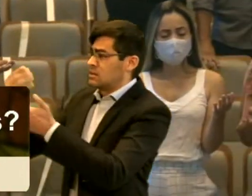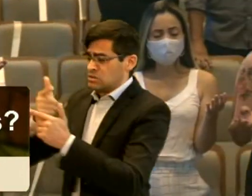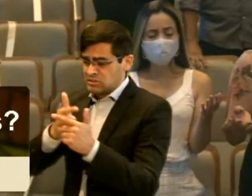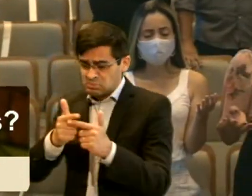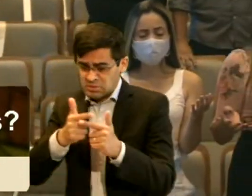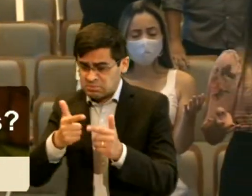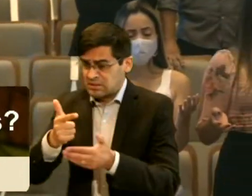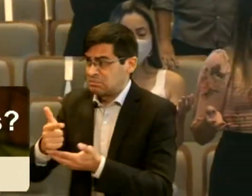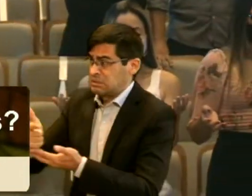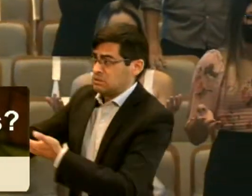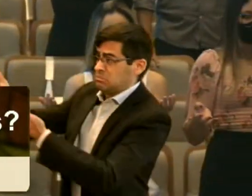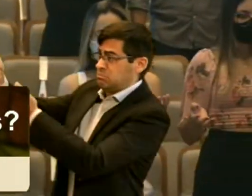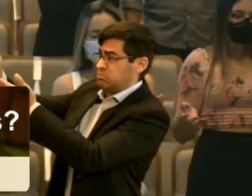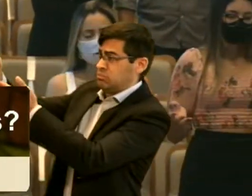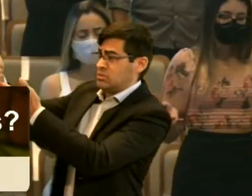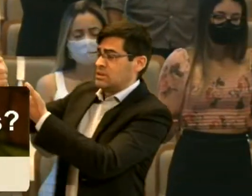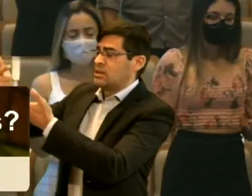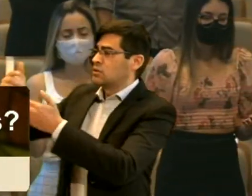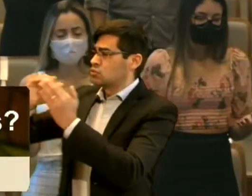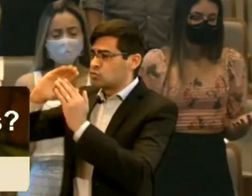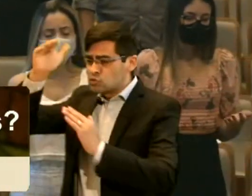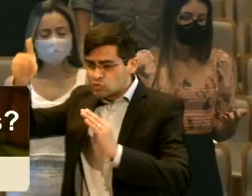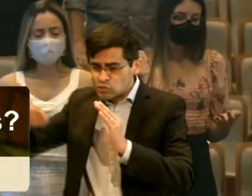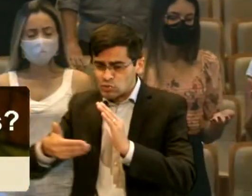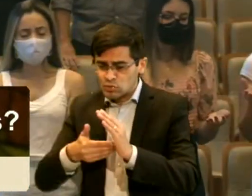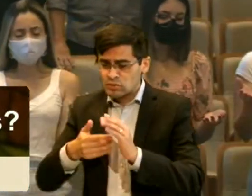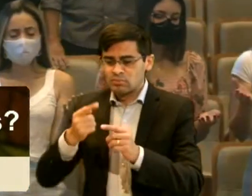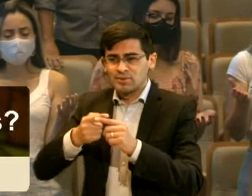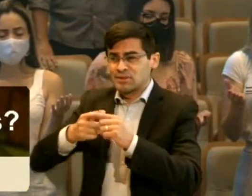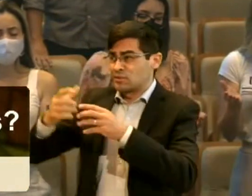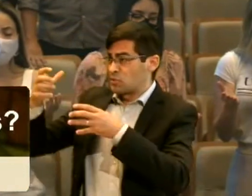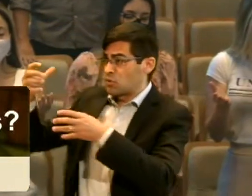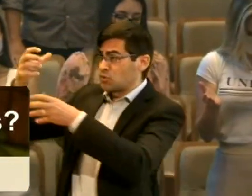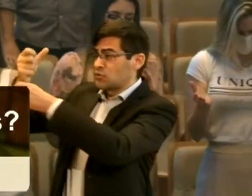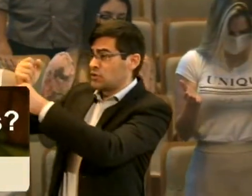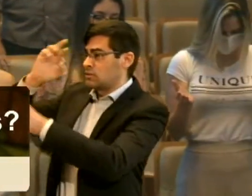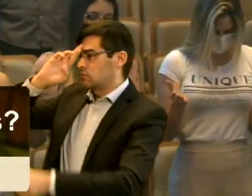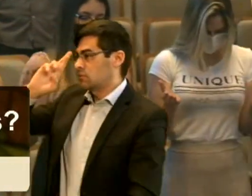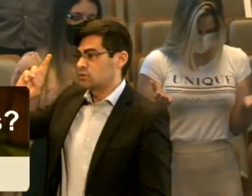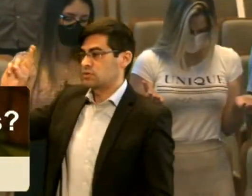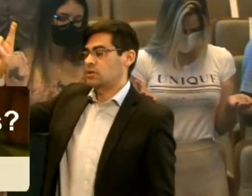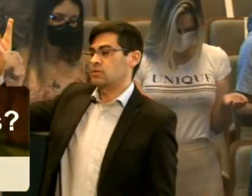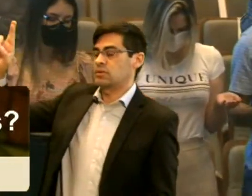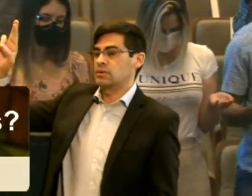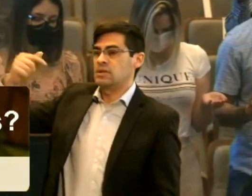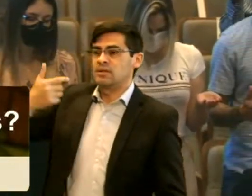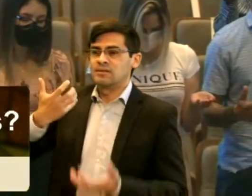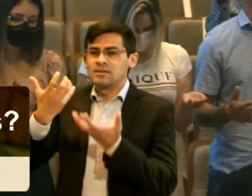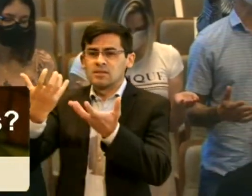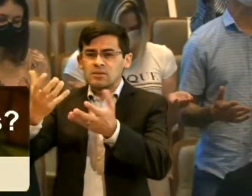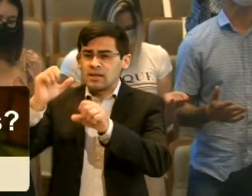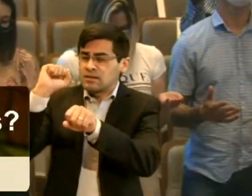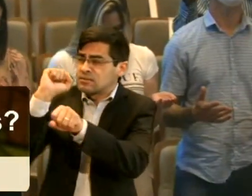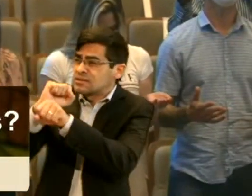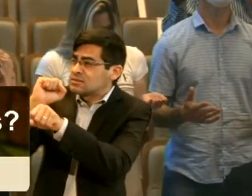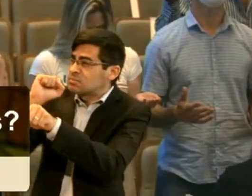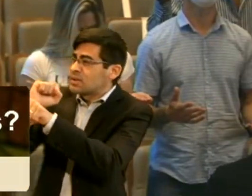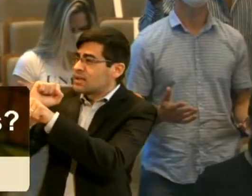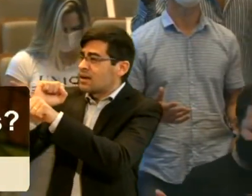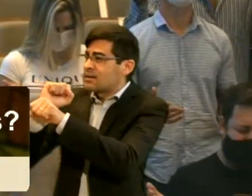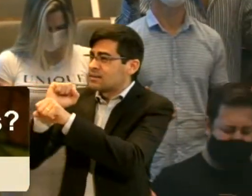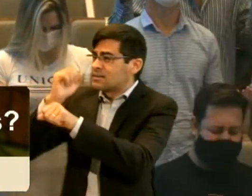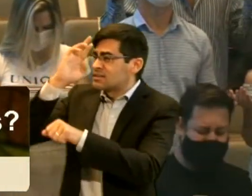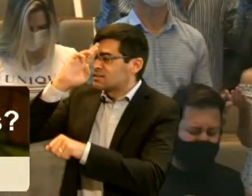problema que eu não sei lidar e não sai da minha cabeça. Eu confio no Senhor. Eu quero esperar com paciência,